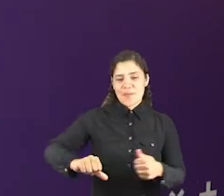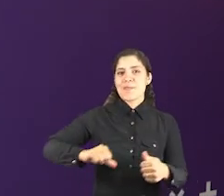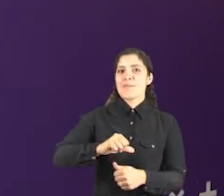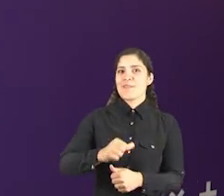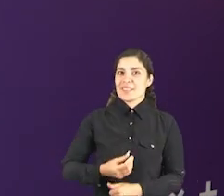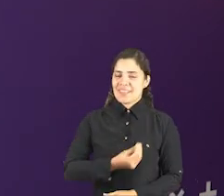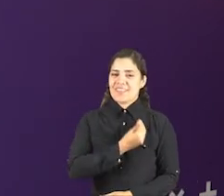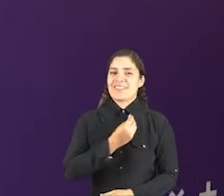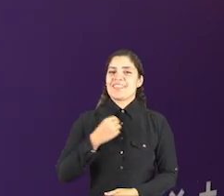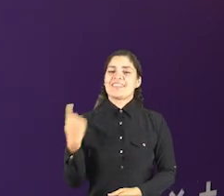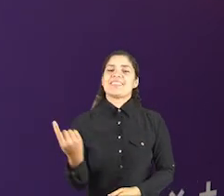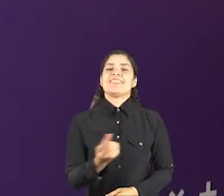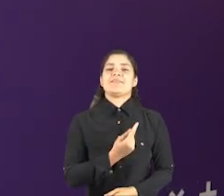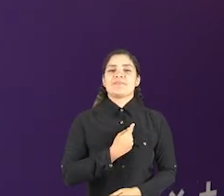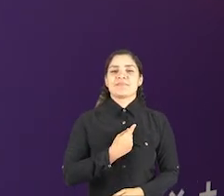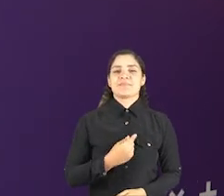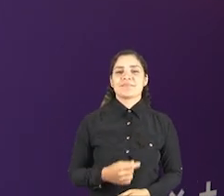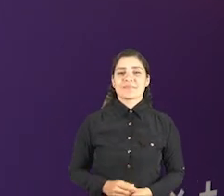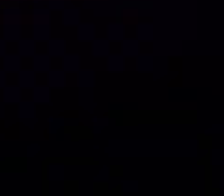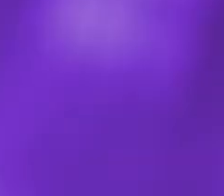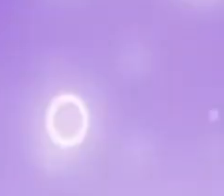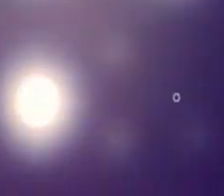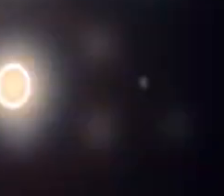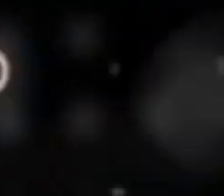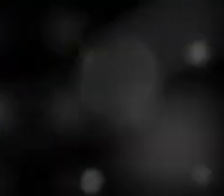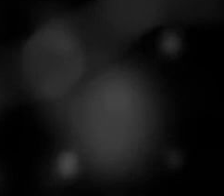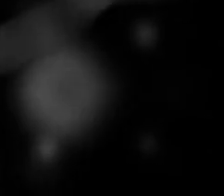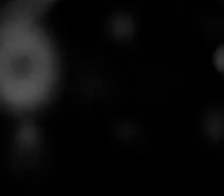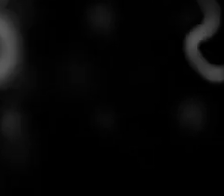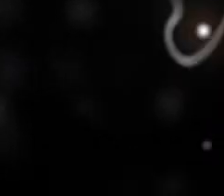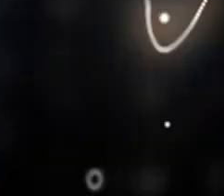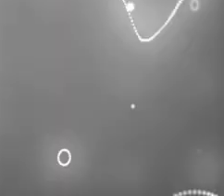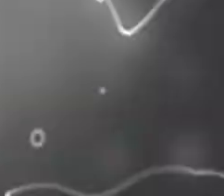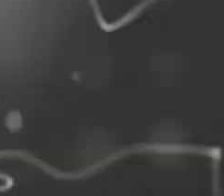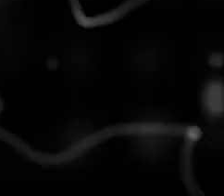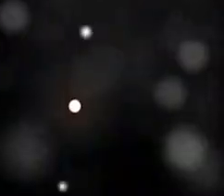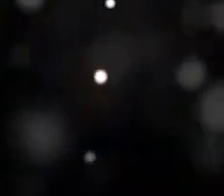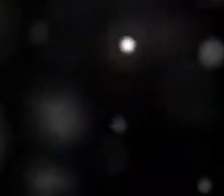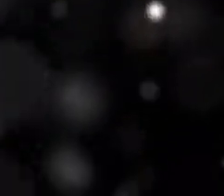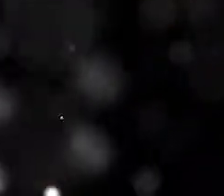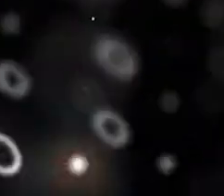próxima eu vou te esperar hein Bom dia E aí